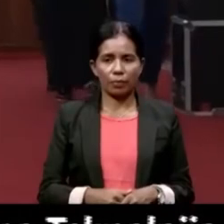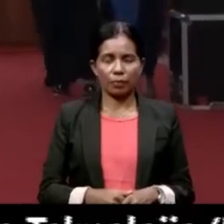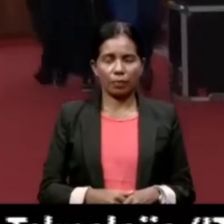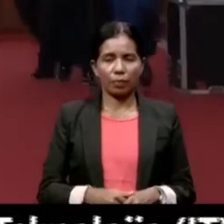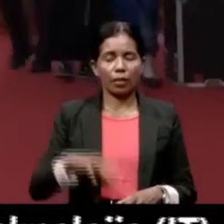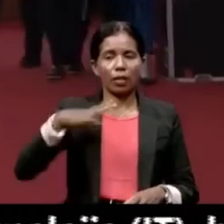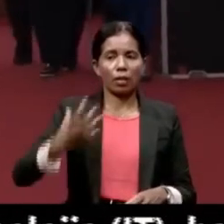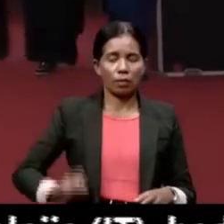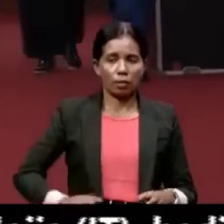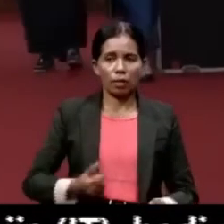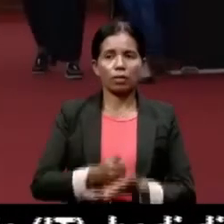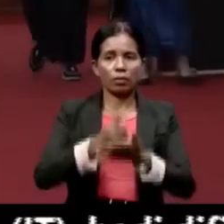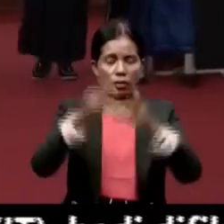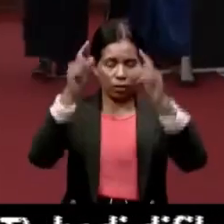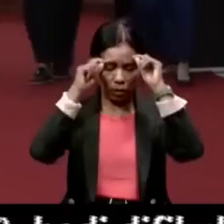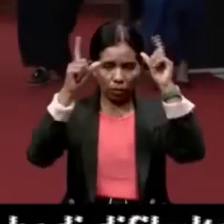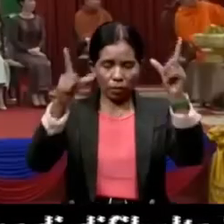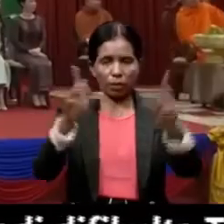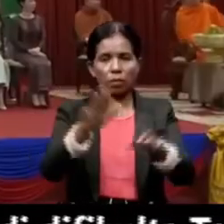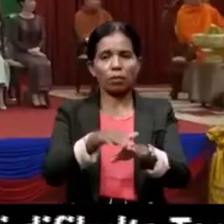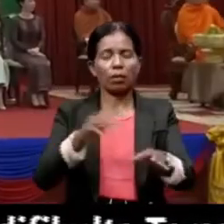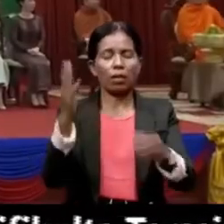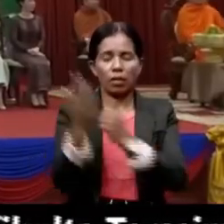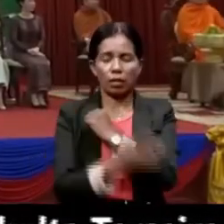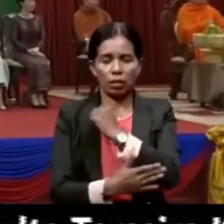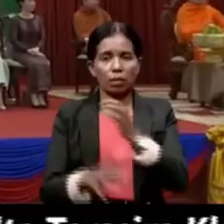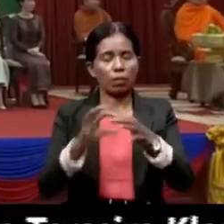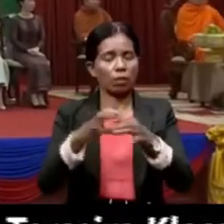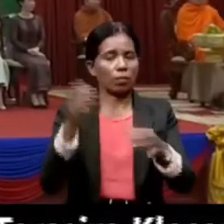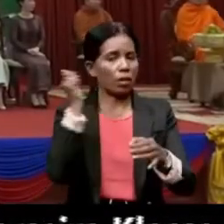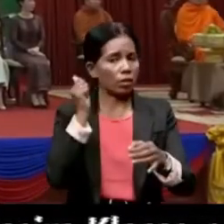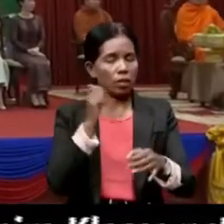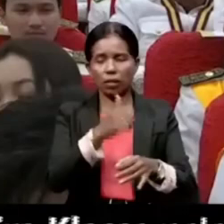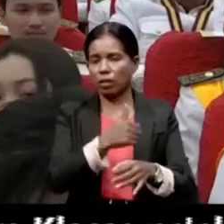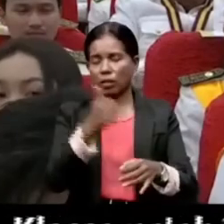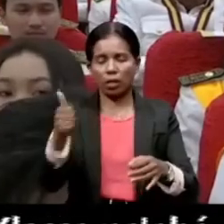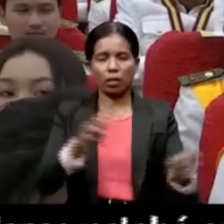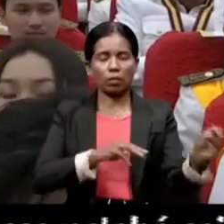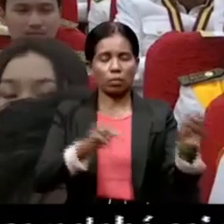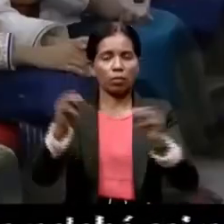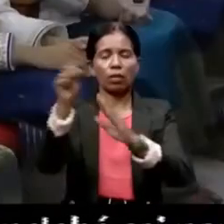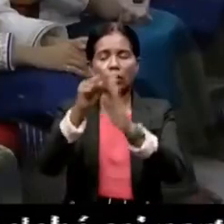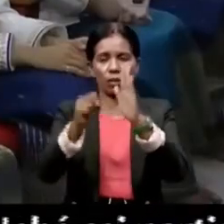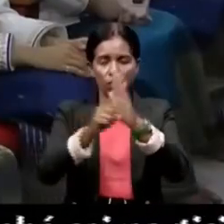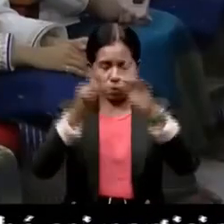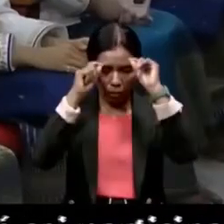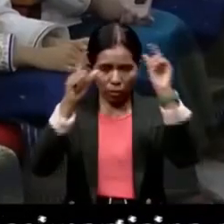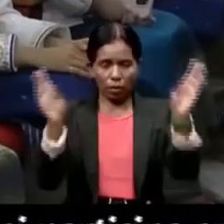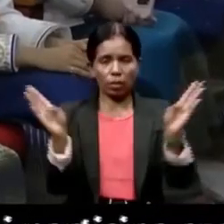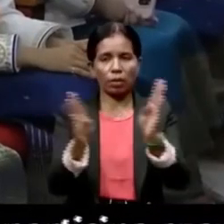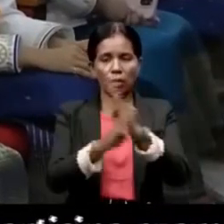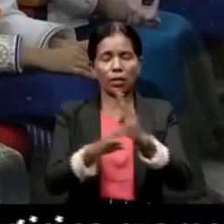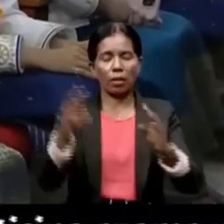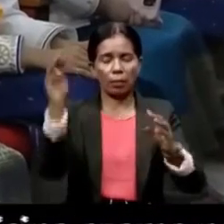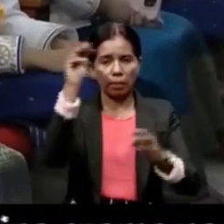Cambodia ajuda na Timor-Leste a convencer a nação membro ASEAN ser seluk a muda estatuto Timor-Leste sem membro observador e